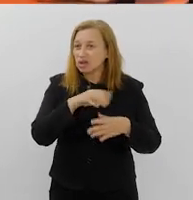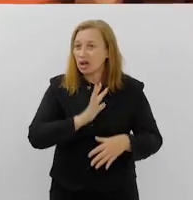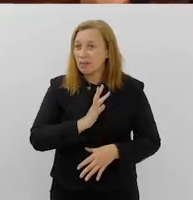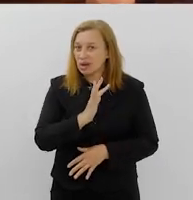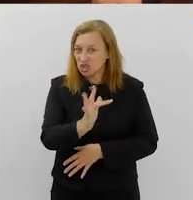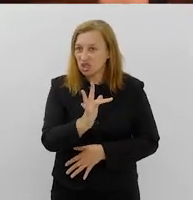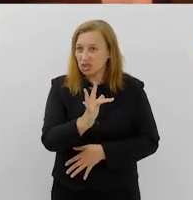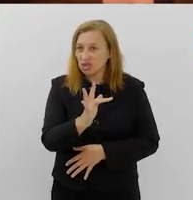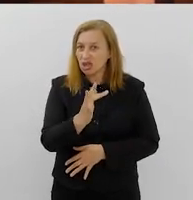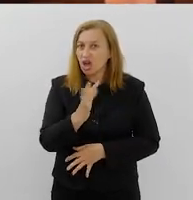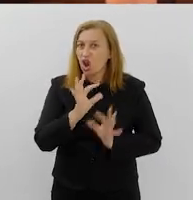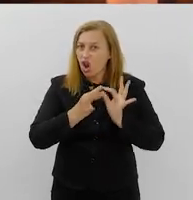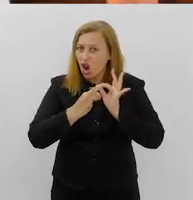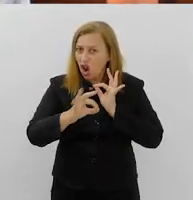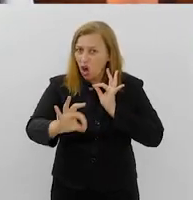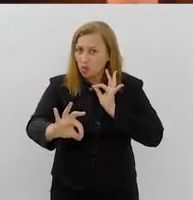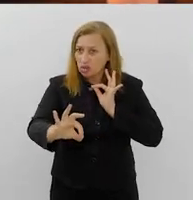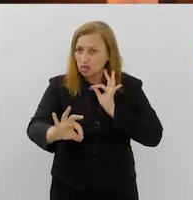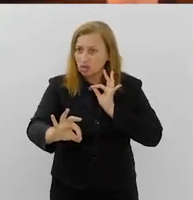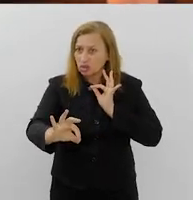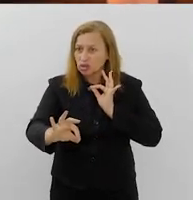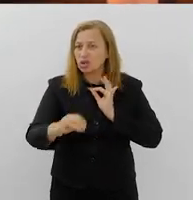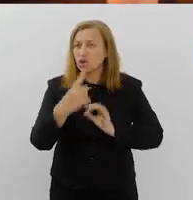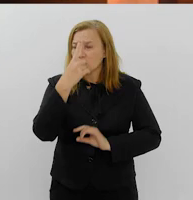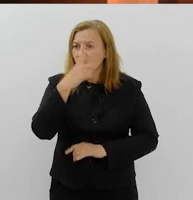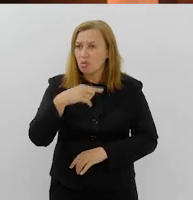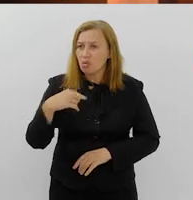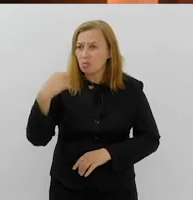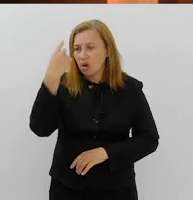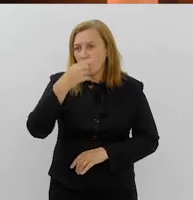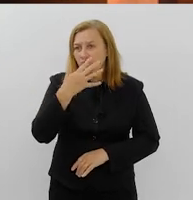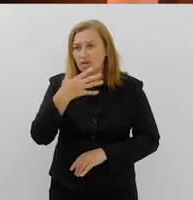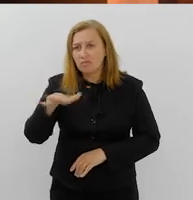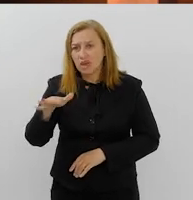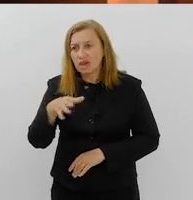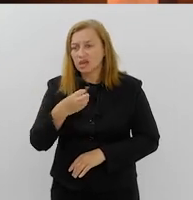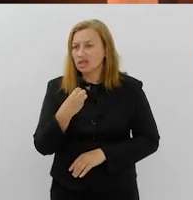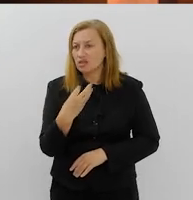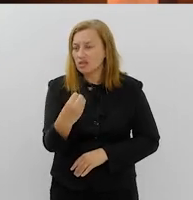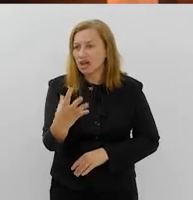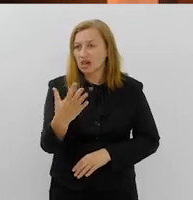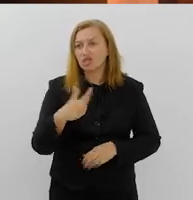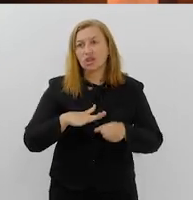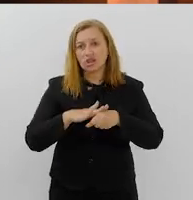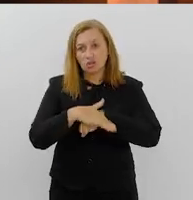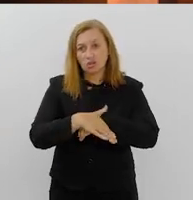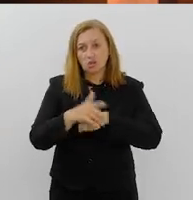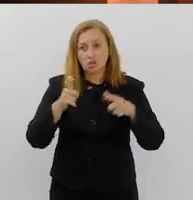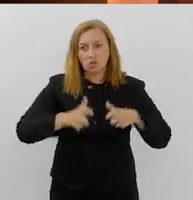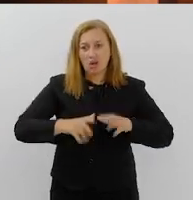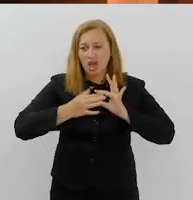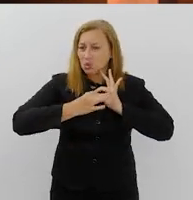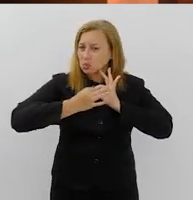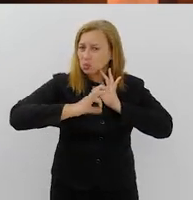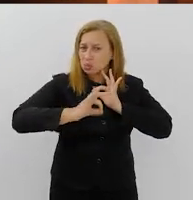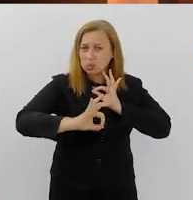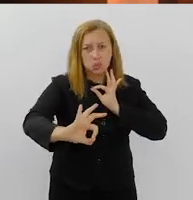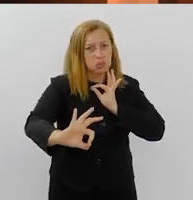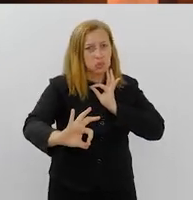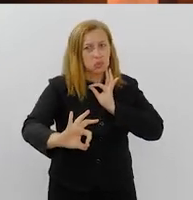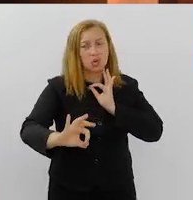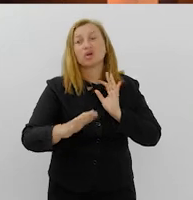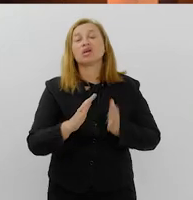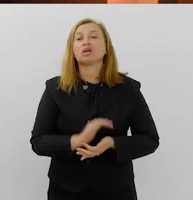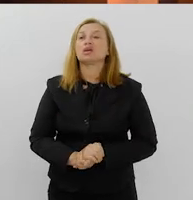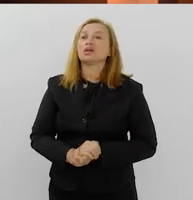dentro da Baixada, mas bem longe. Dava 1h30, mais ou menos, de viagem à noite, quer dizer, era um lugar mais